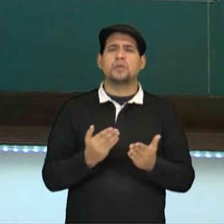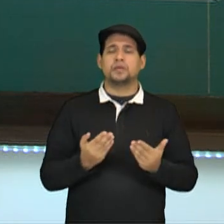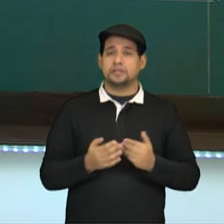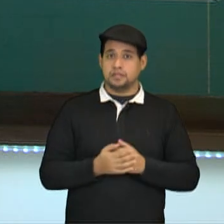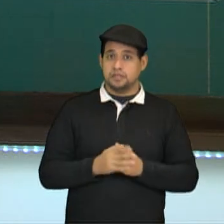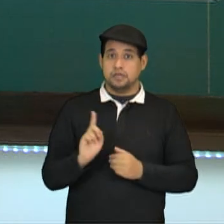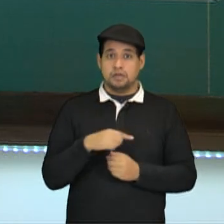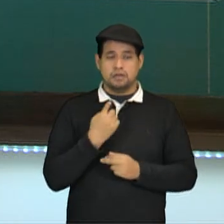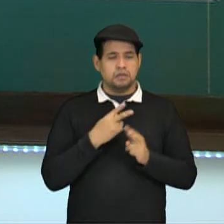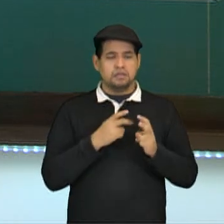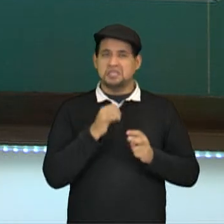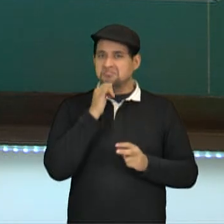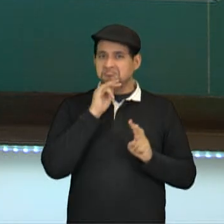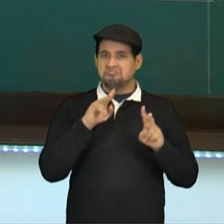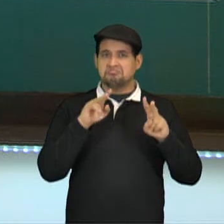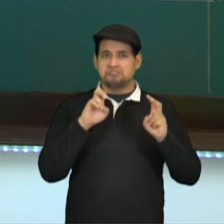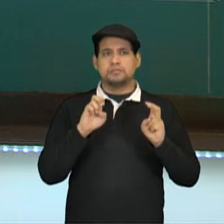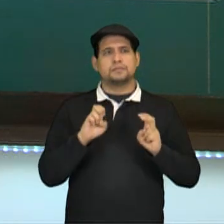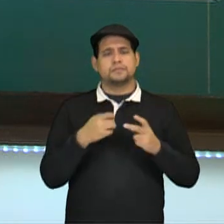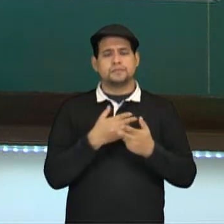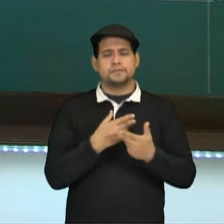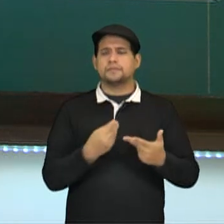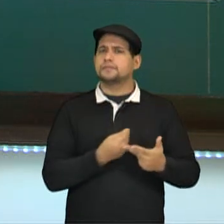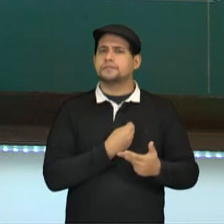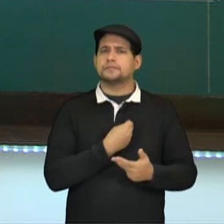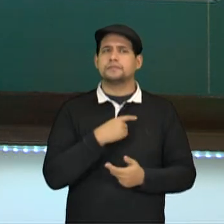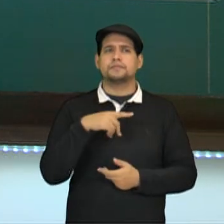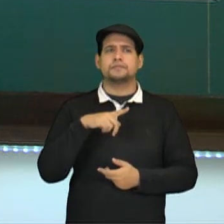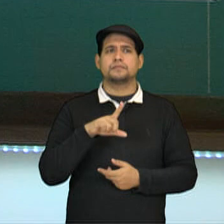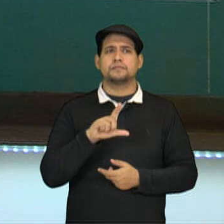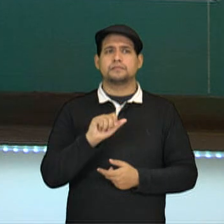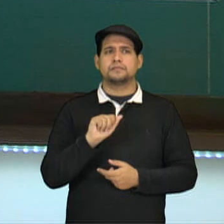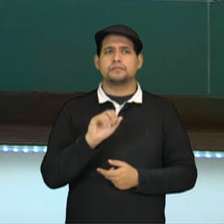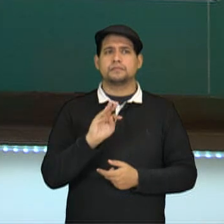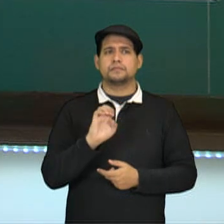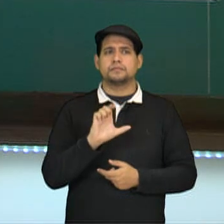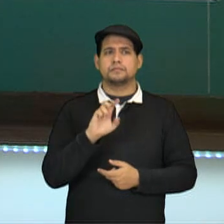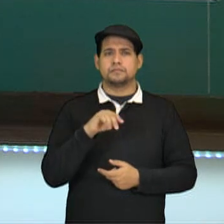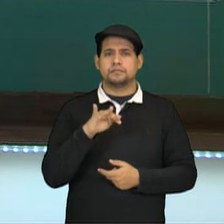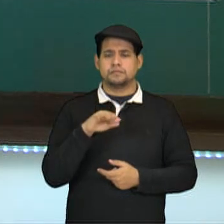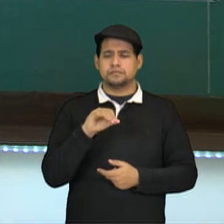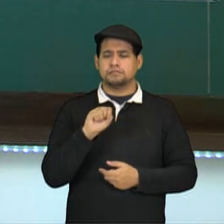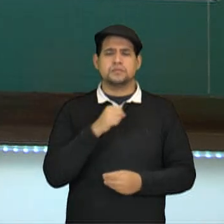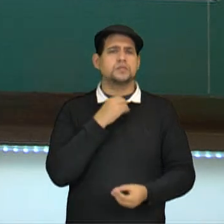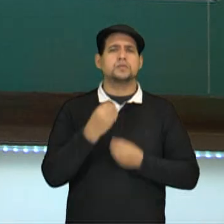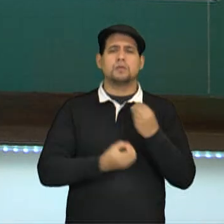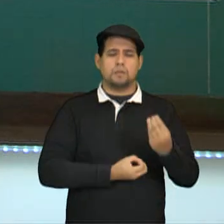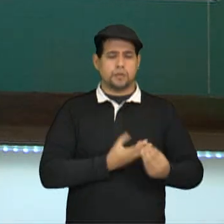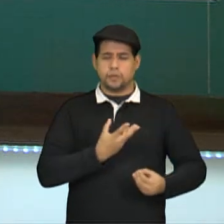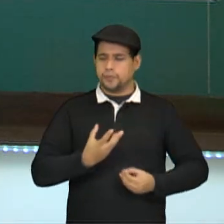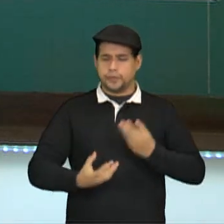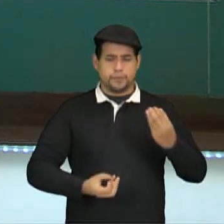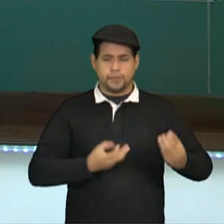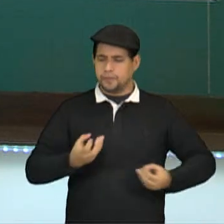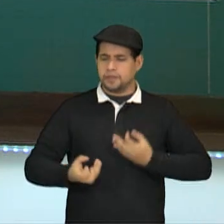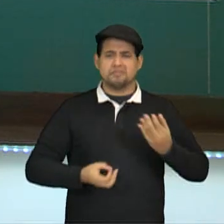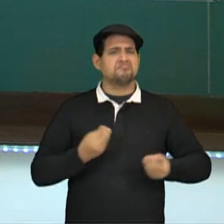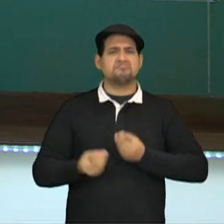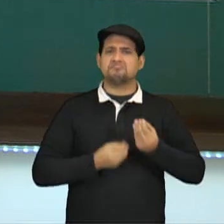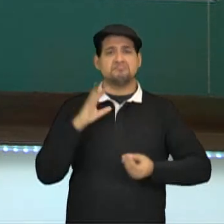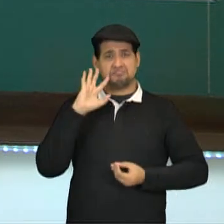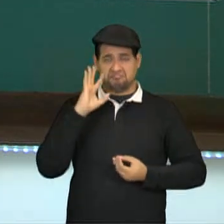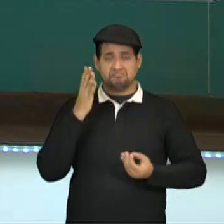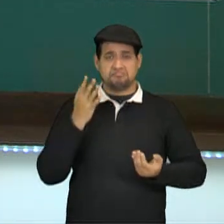lá. Nós vimos ali sobre os habitats dos plateumintos, os tipos de reprodução dos